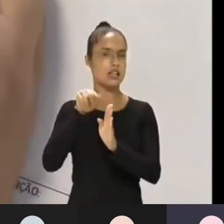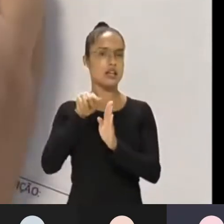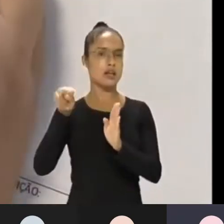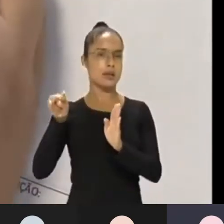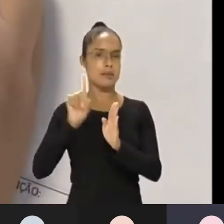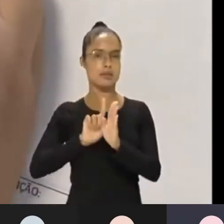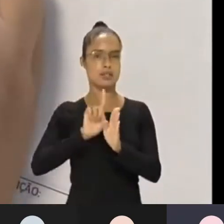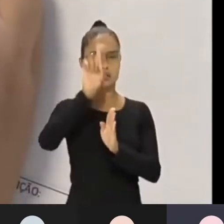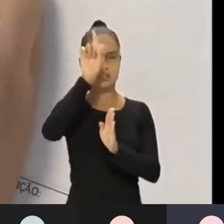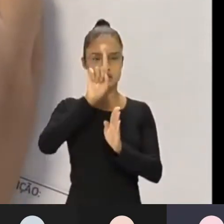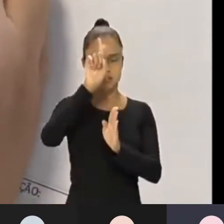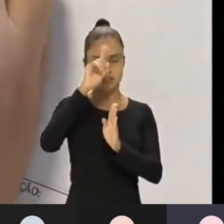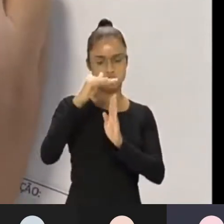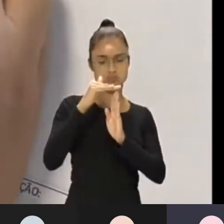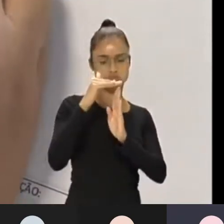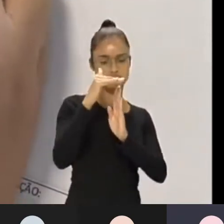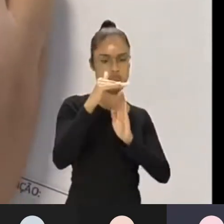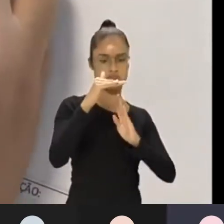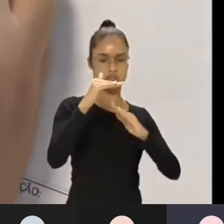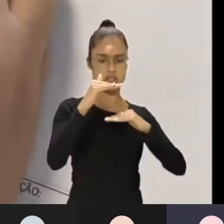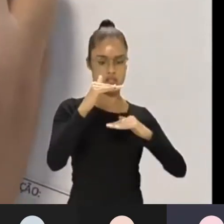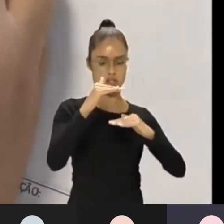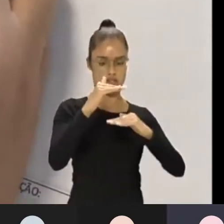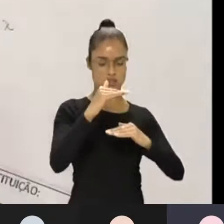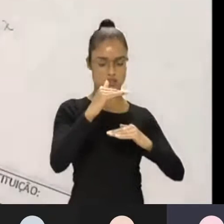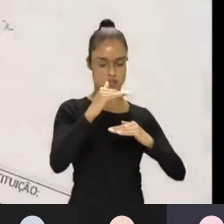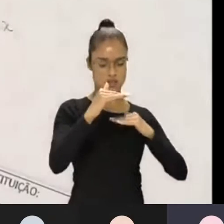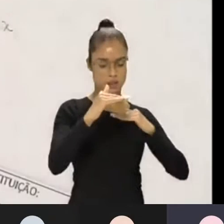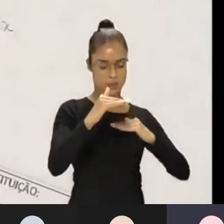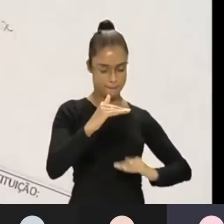E acima eu tenho a vista superior